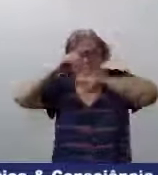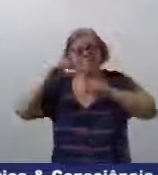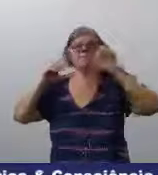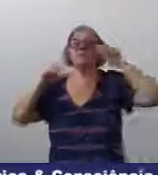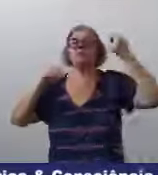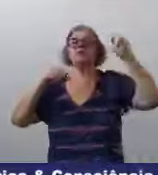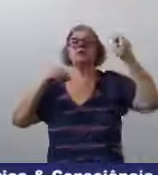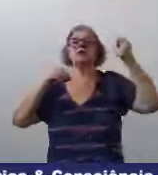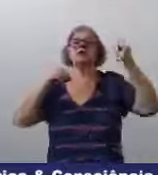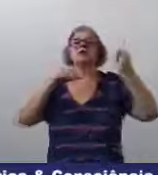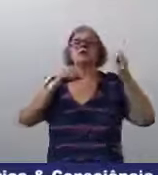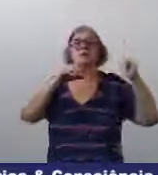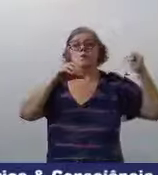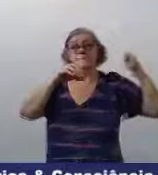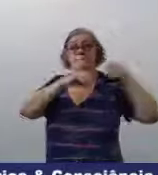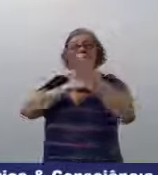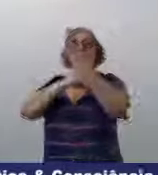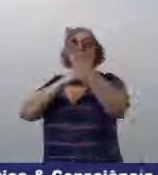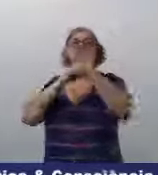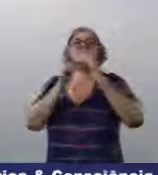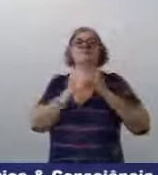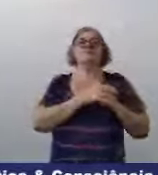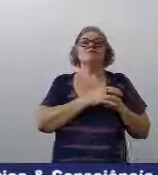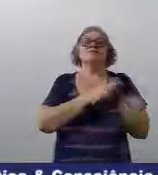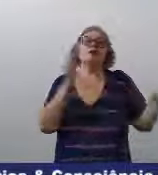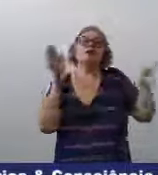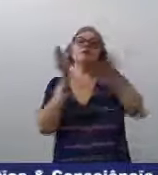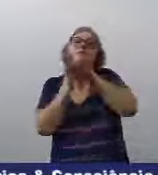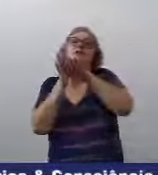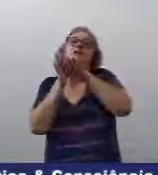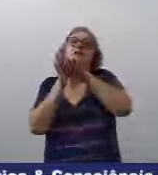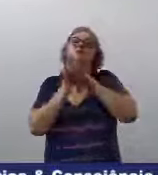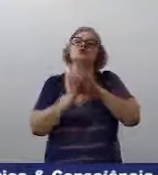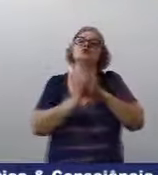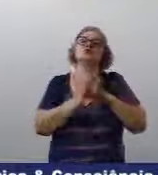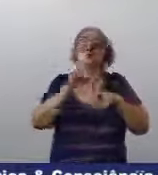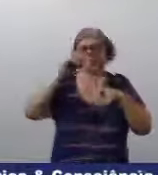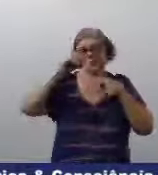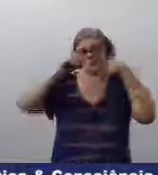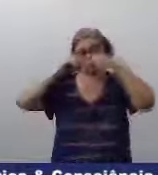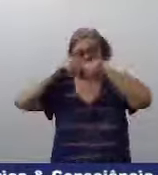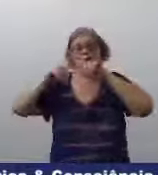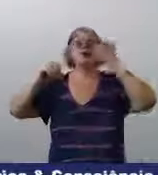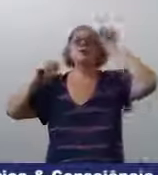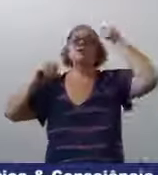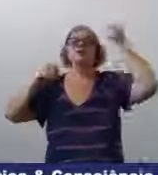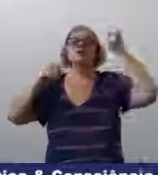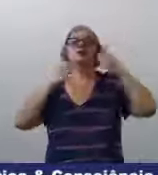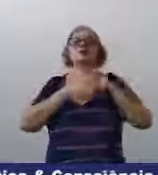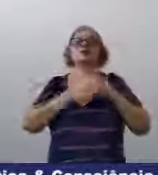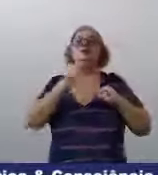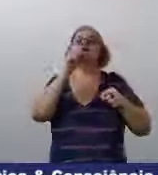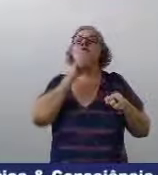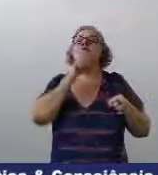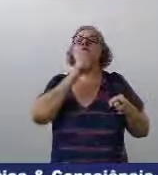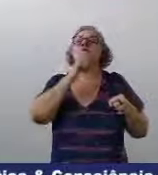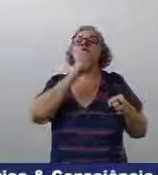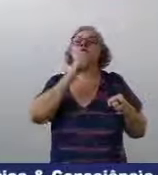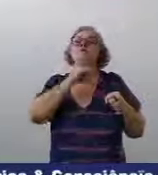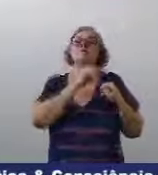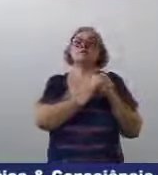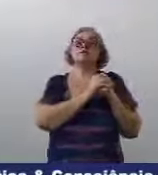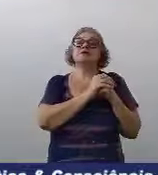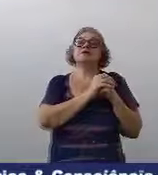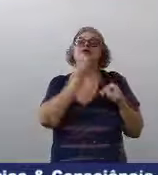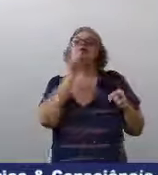eventos de um buraco negro, quem estiver num foguete, perto do horizonte de eventos de um buraco negro,